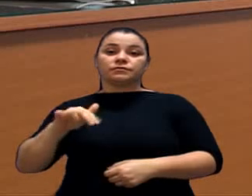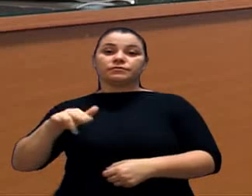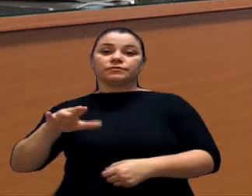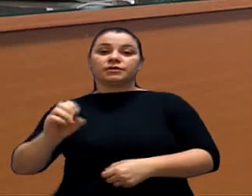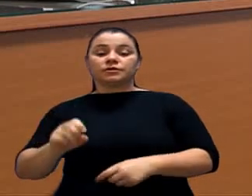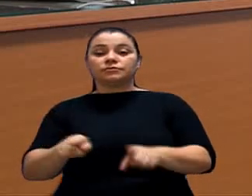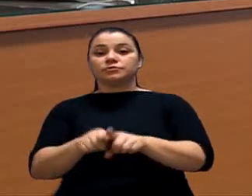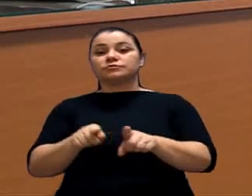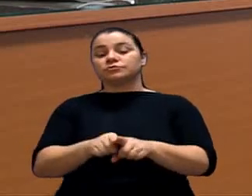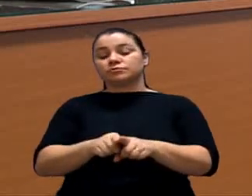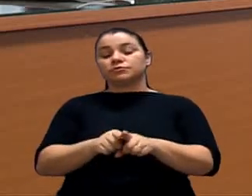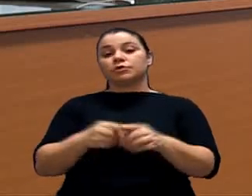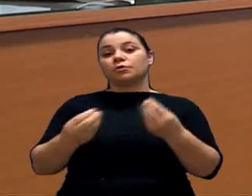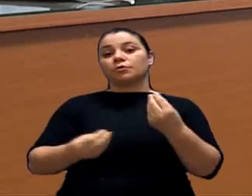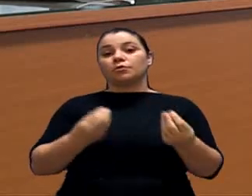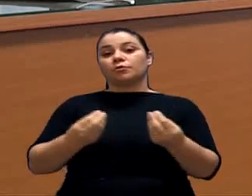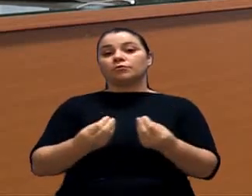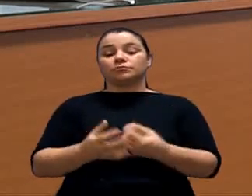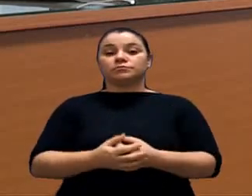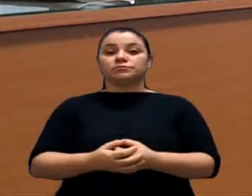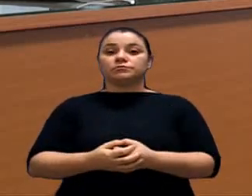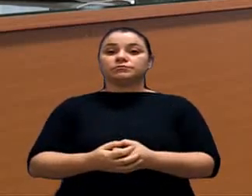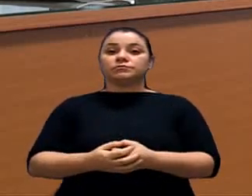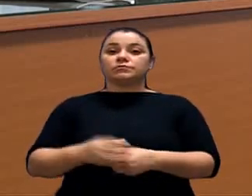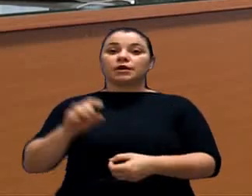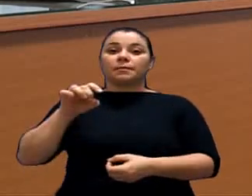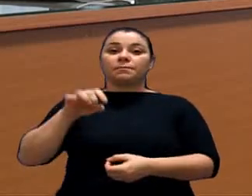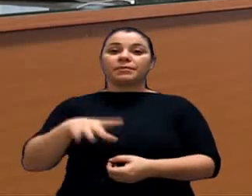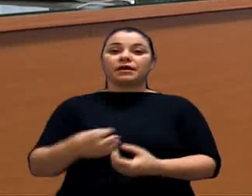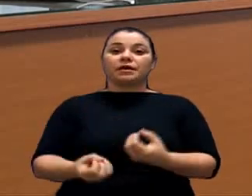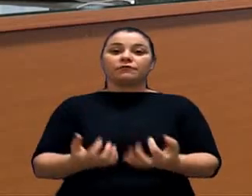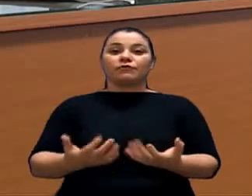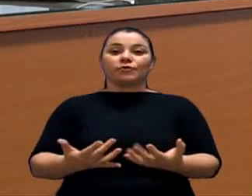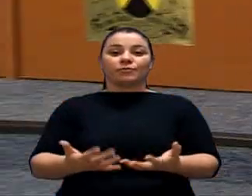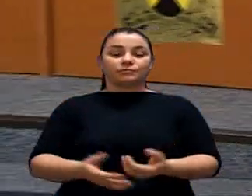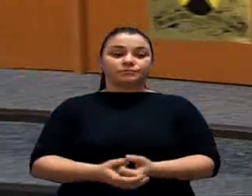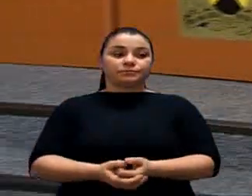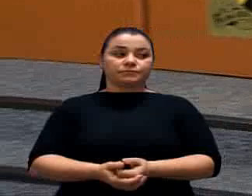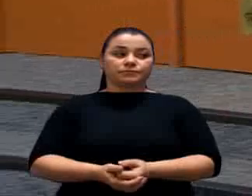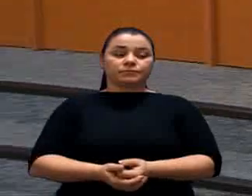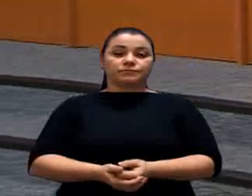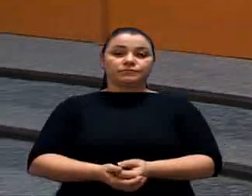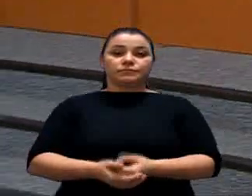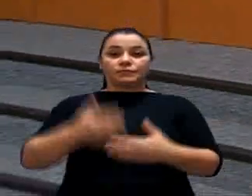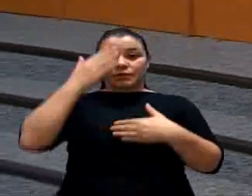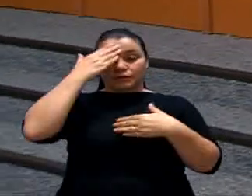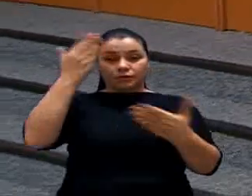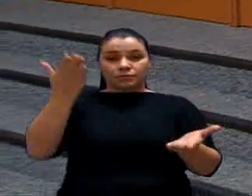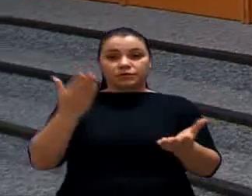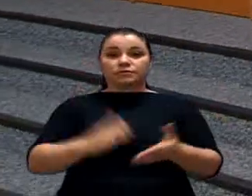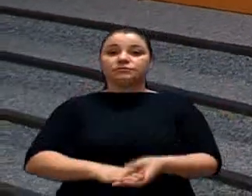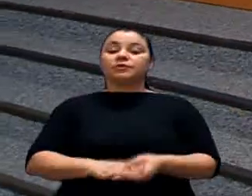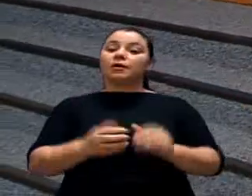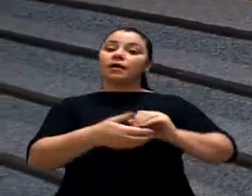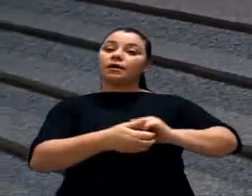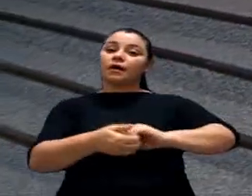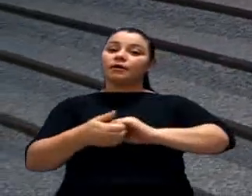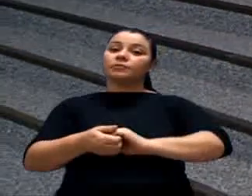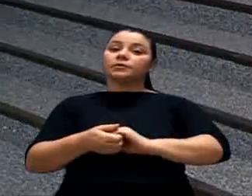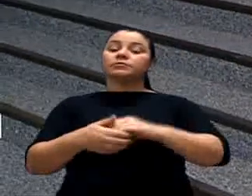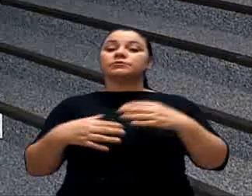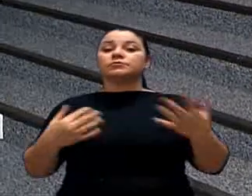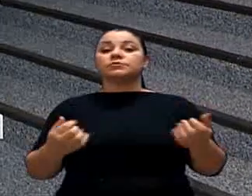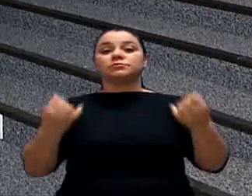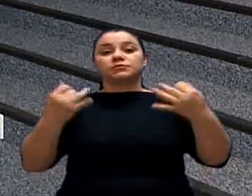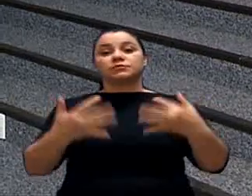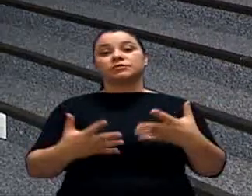usar como Pinga Fogo. Fique à vontade. Obrigado, vereador Fausto Pérez. Nós vamos para a homenagem, razão pela qual